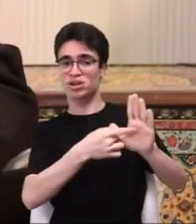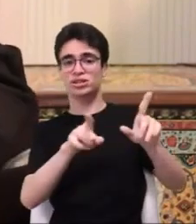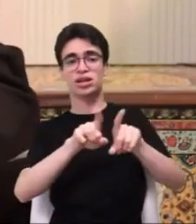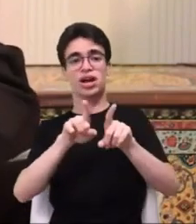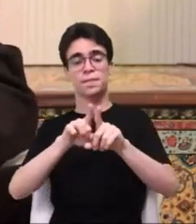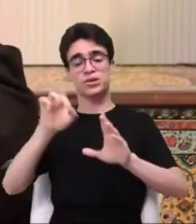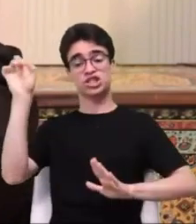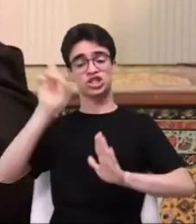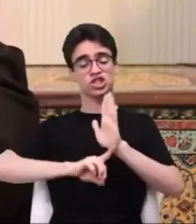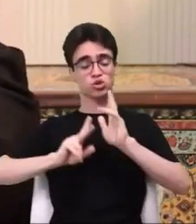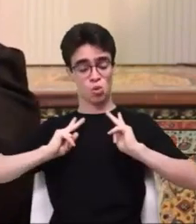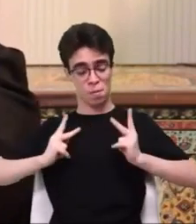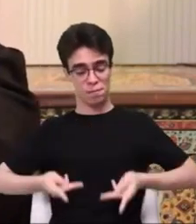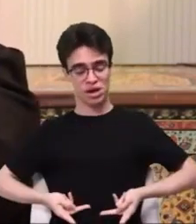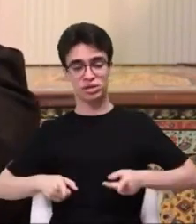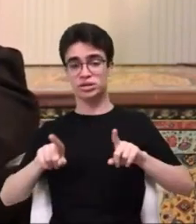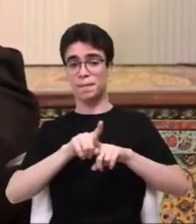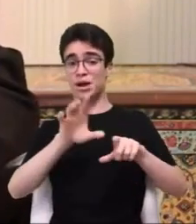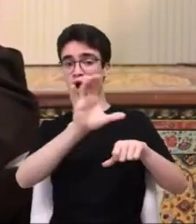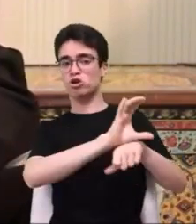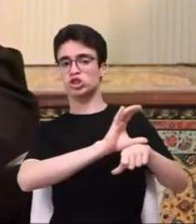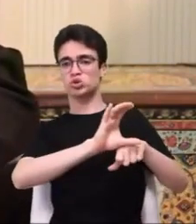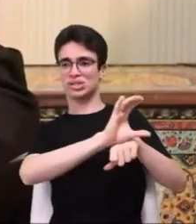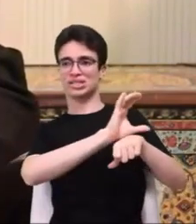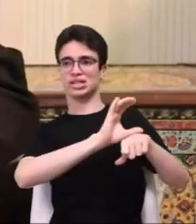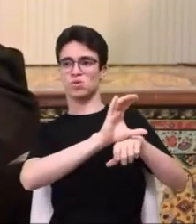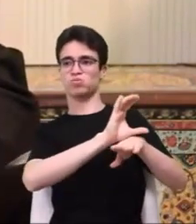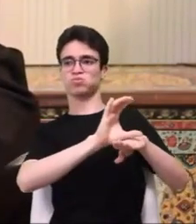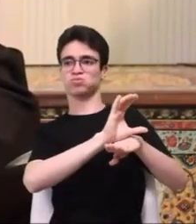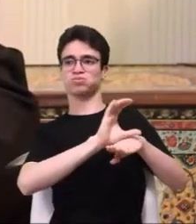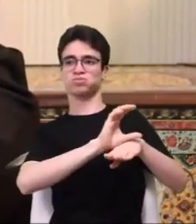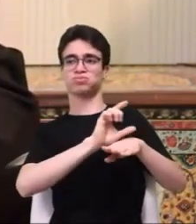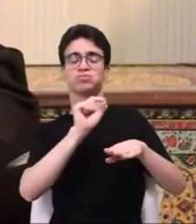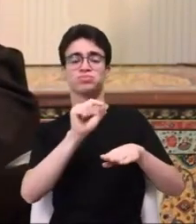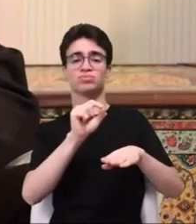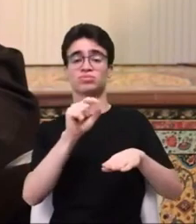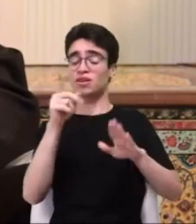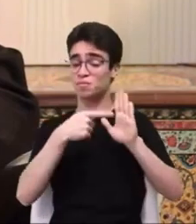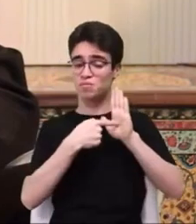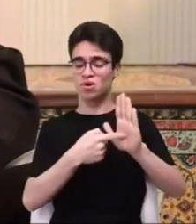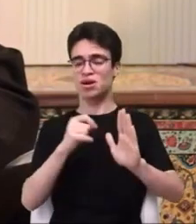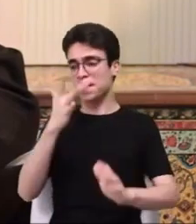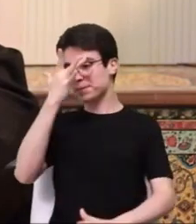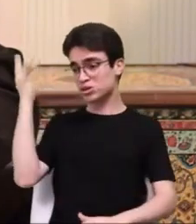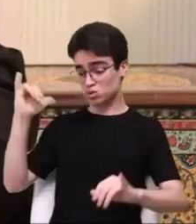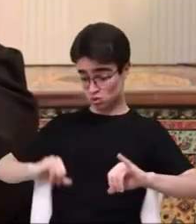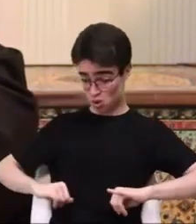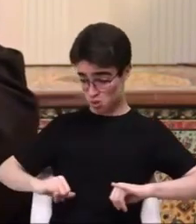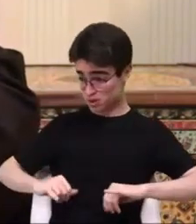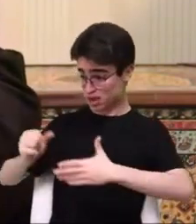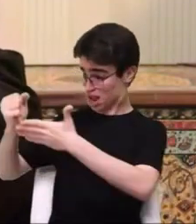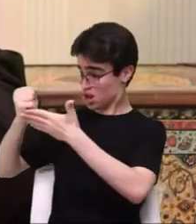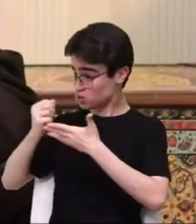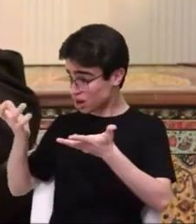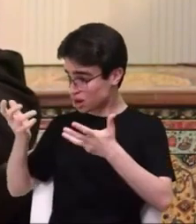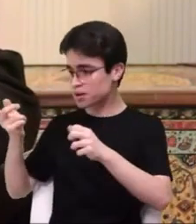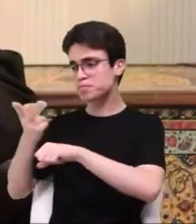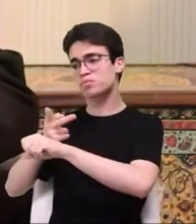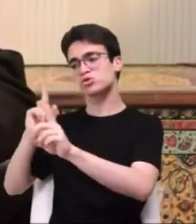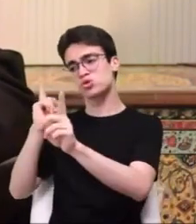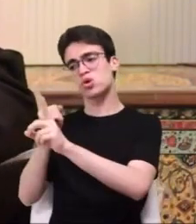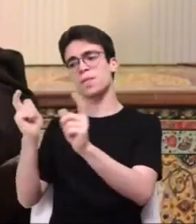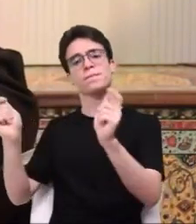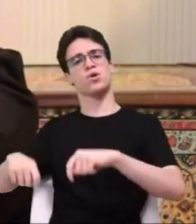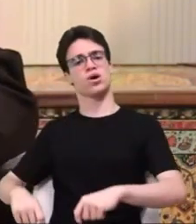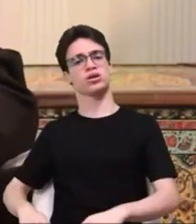direito humano e constitucional a pessoa que está em sofrimento buscar ajuda e encontrar. Então, se hoje